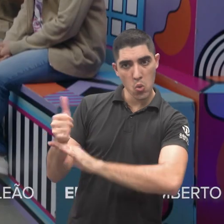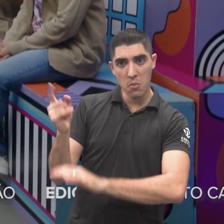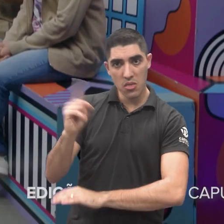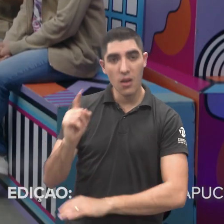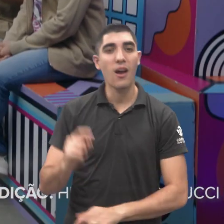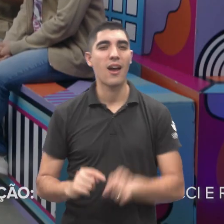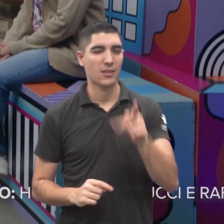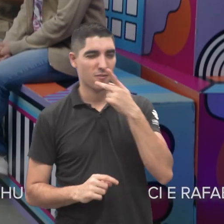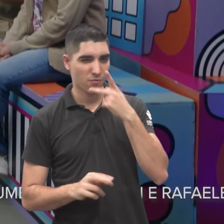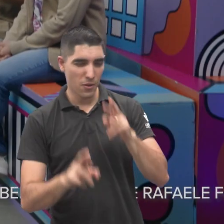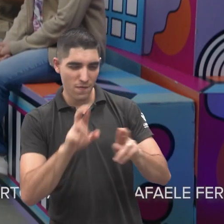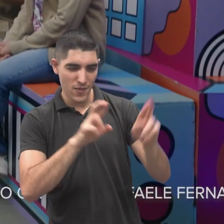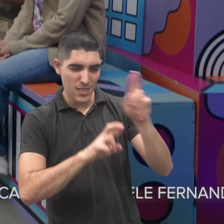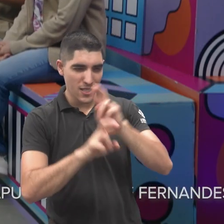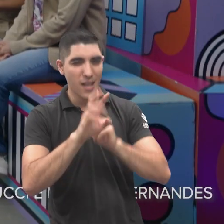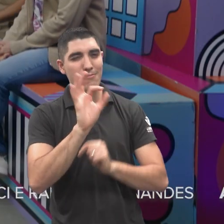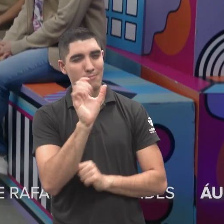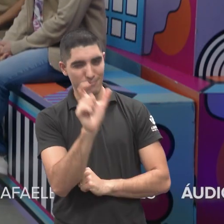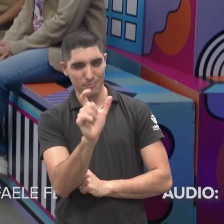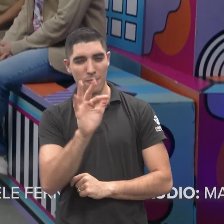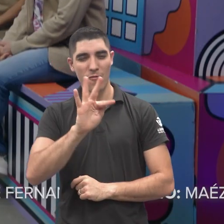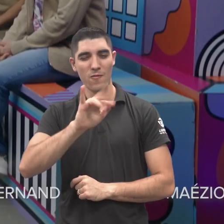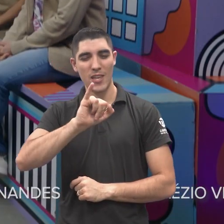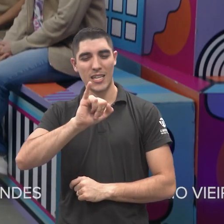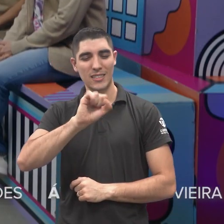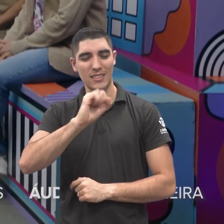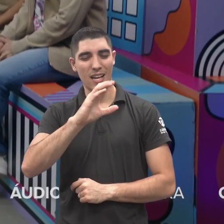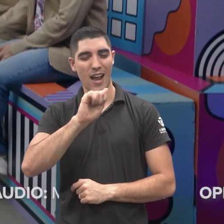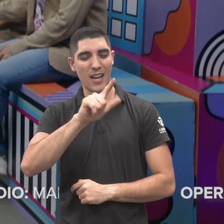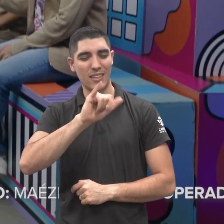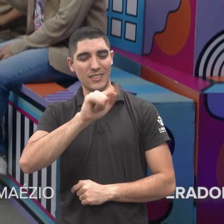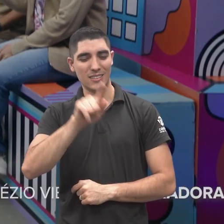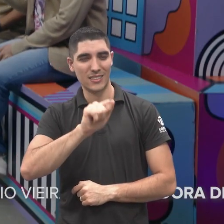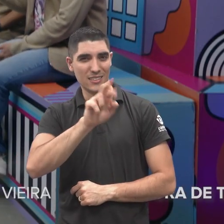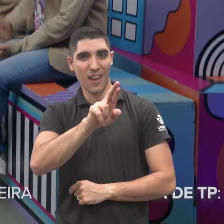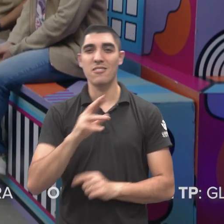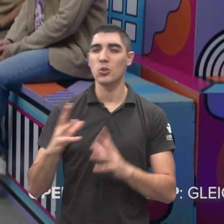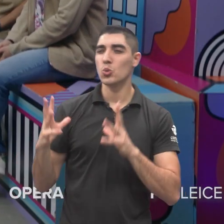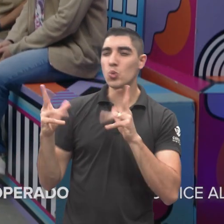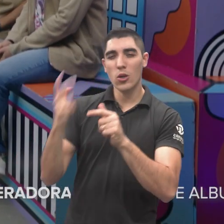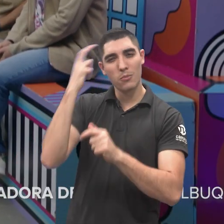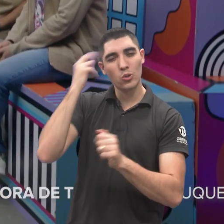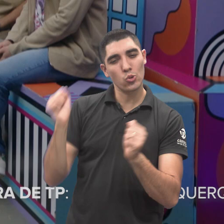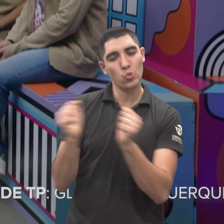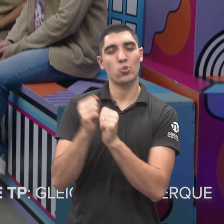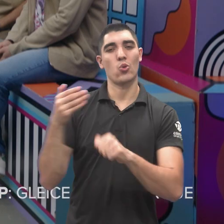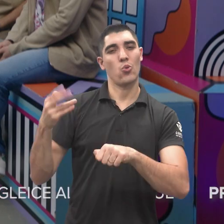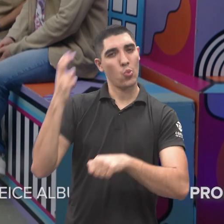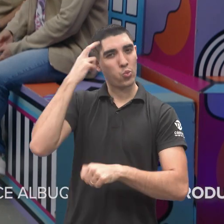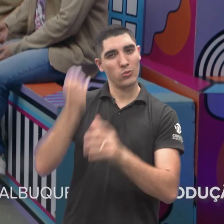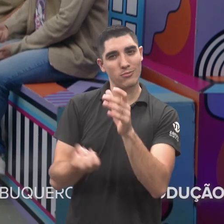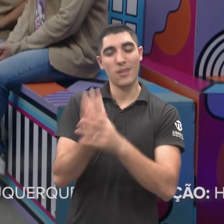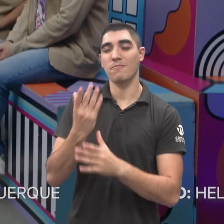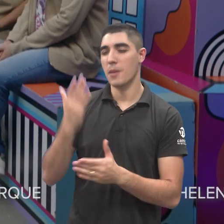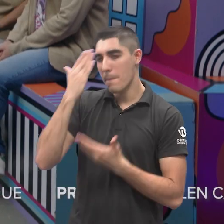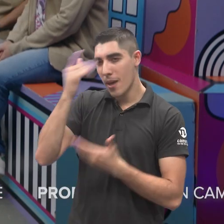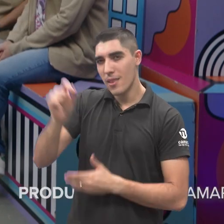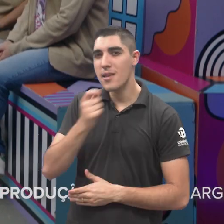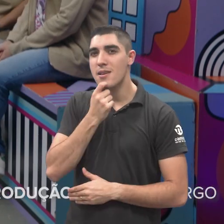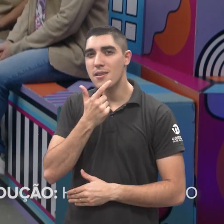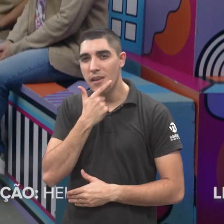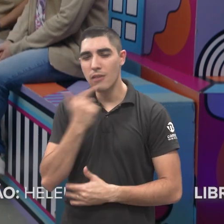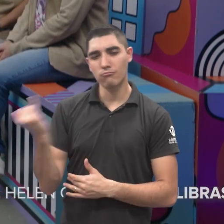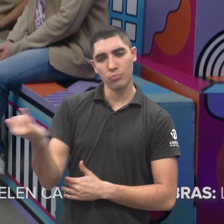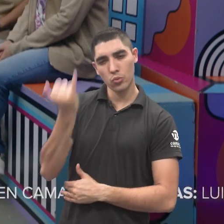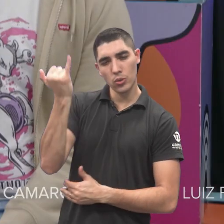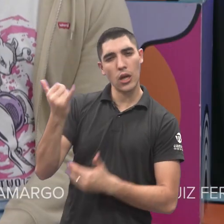palavra fiscalizar, que é muito importante. A cultura é feita por todos. Perfeito. Guerra, obrigado pela participação. Eu que agradeço, um assunto muito importante, né, Matheus,